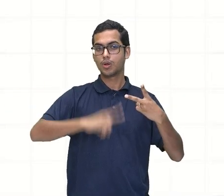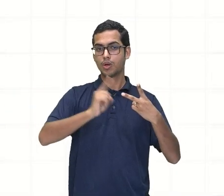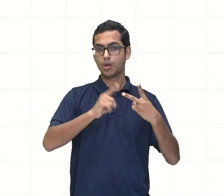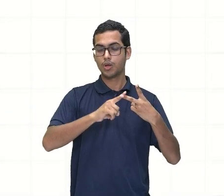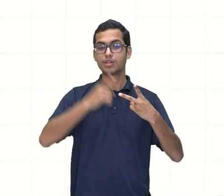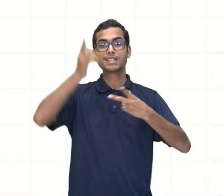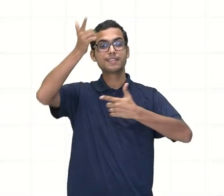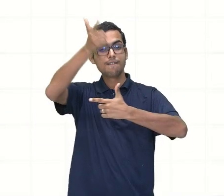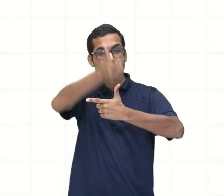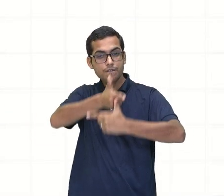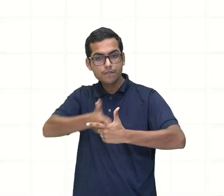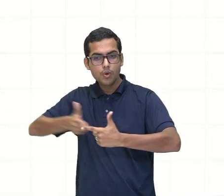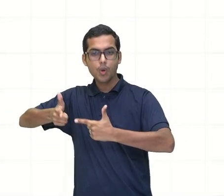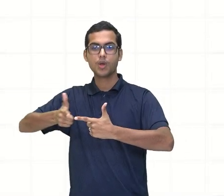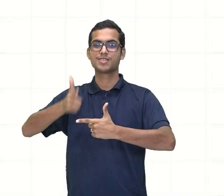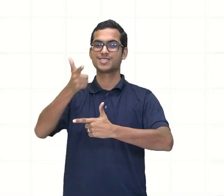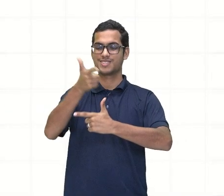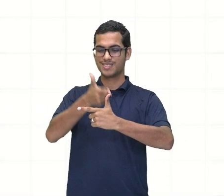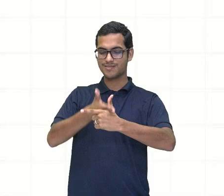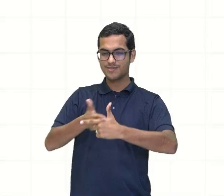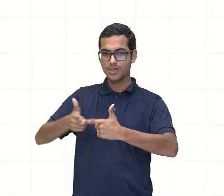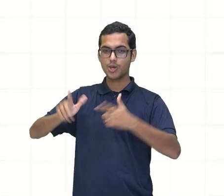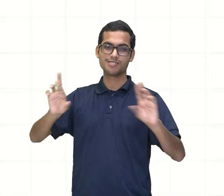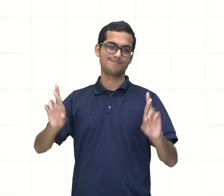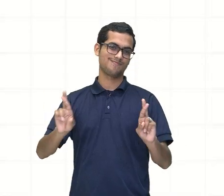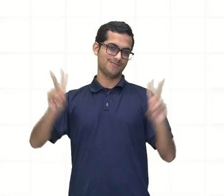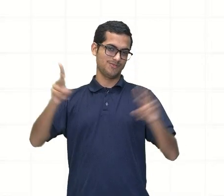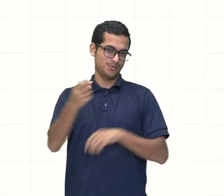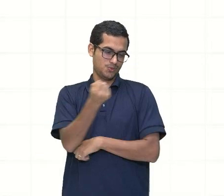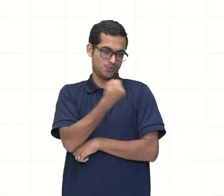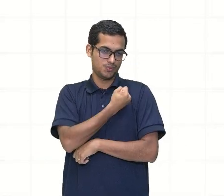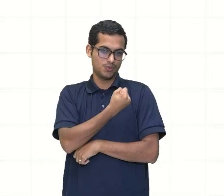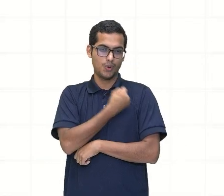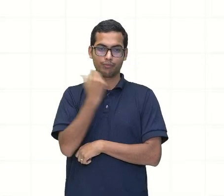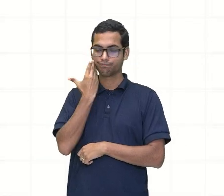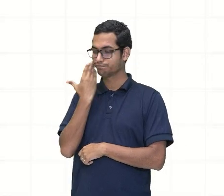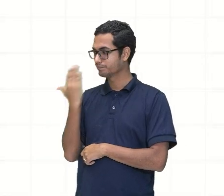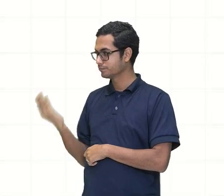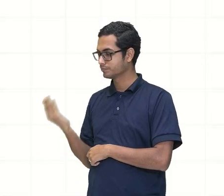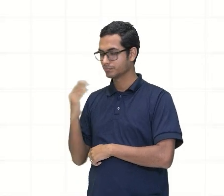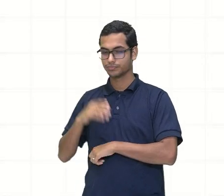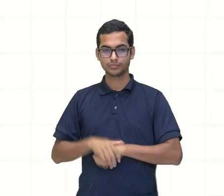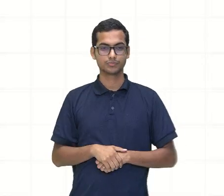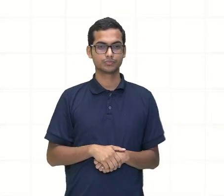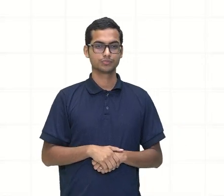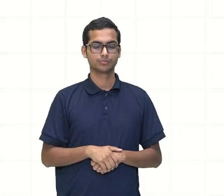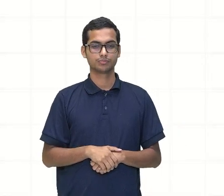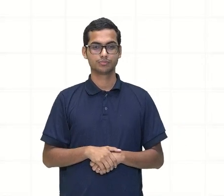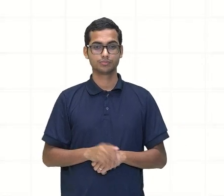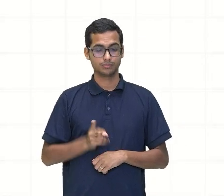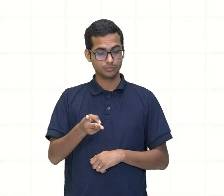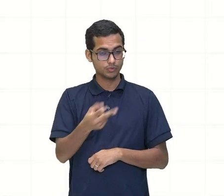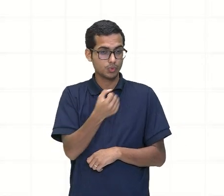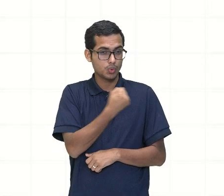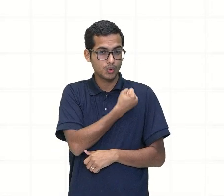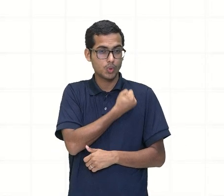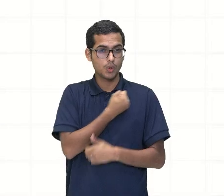dos meus divisores. Por quê? Porque os meus divisores, eles são sempre os